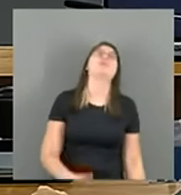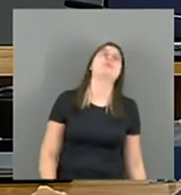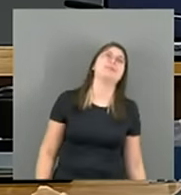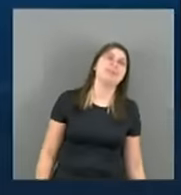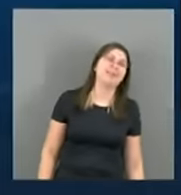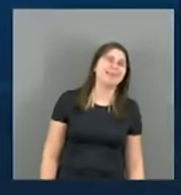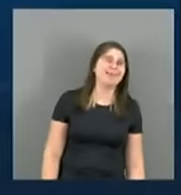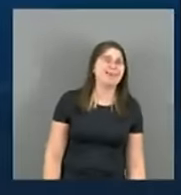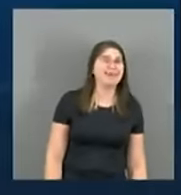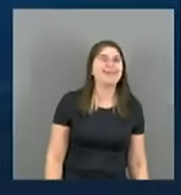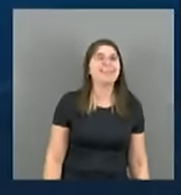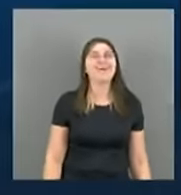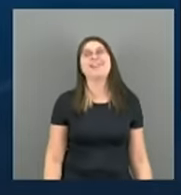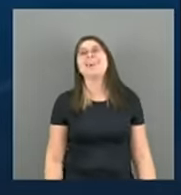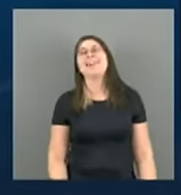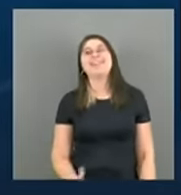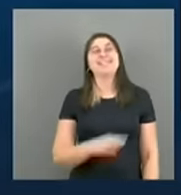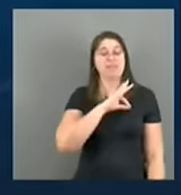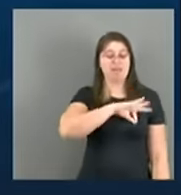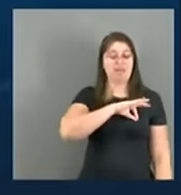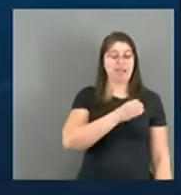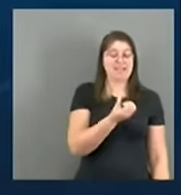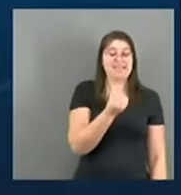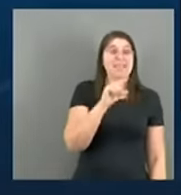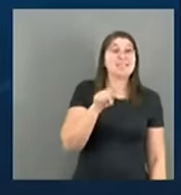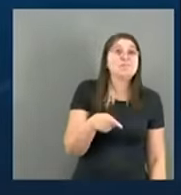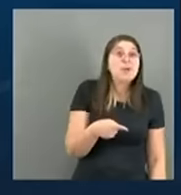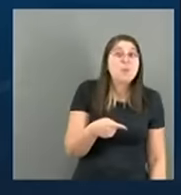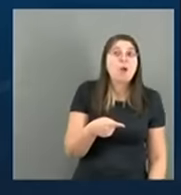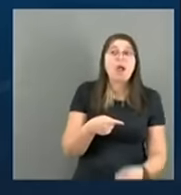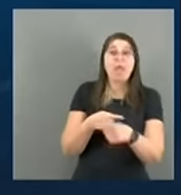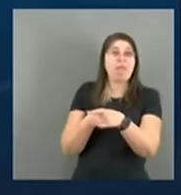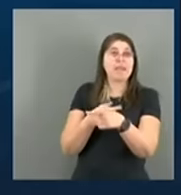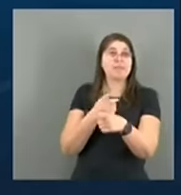Se o árbitro com 6 mil pega 50, imagina o VAR ganha 1.500.